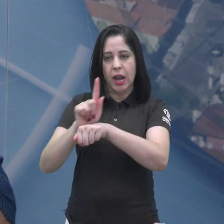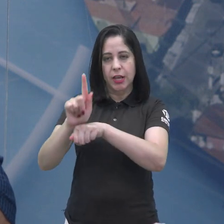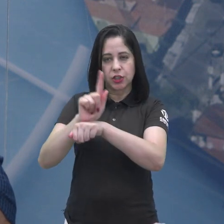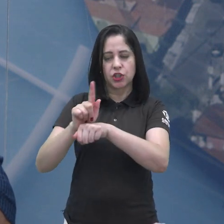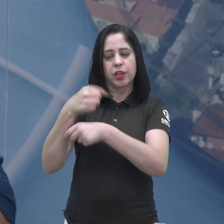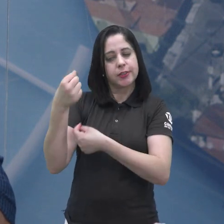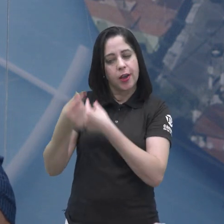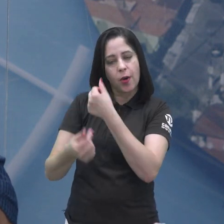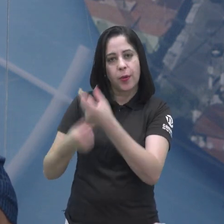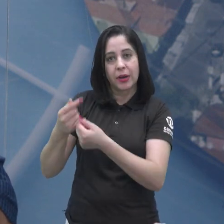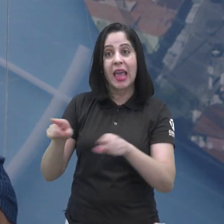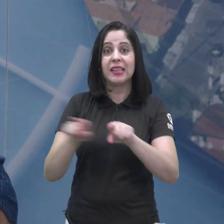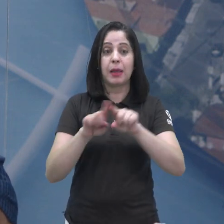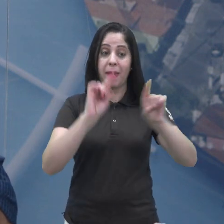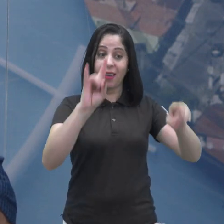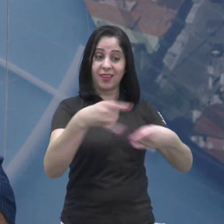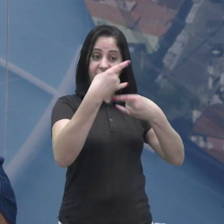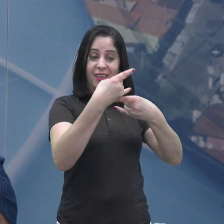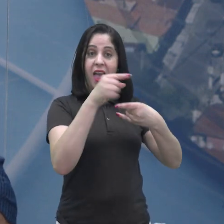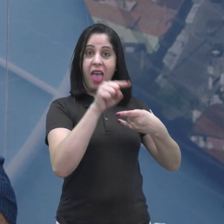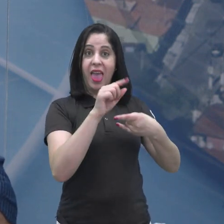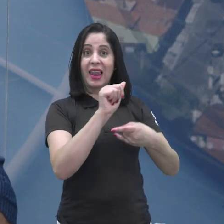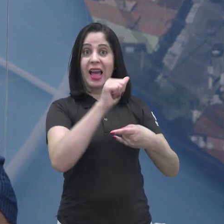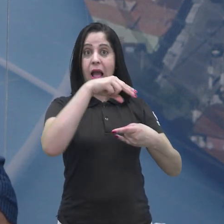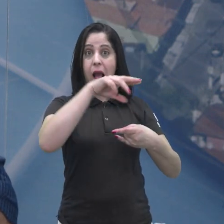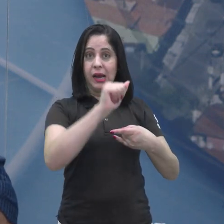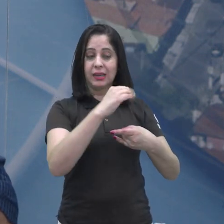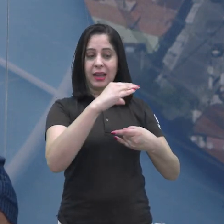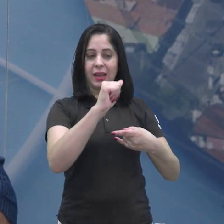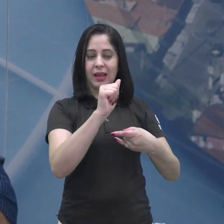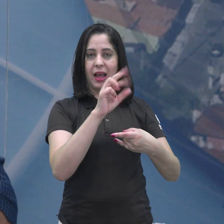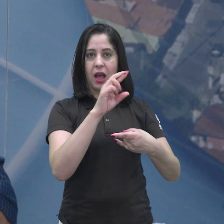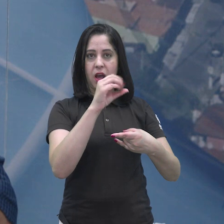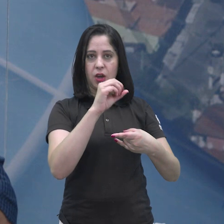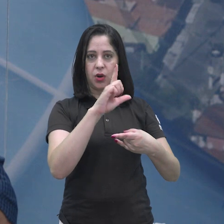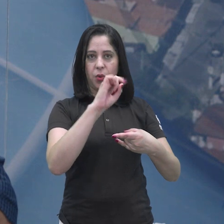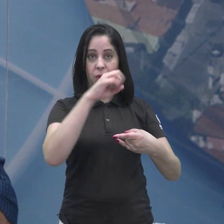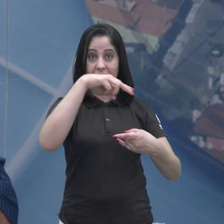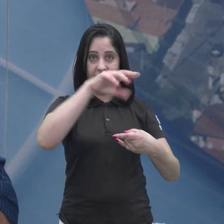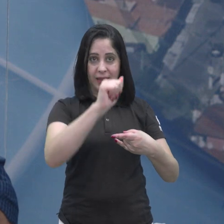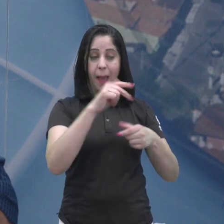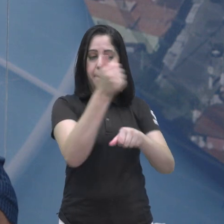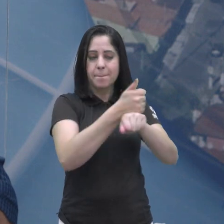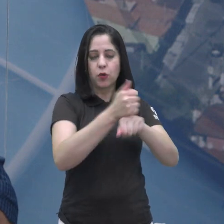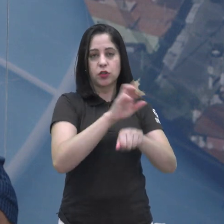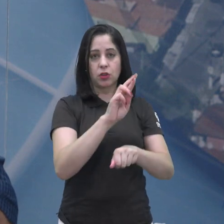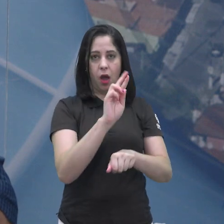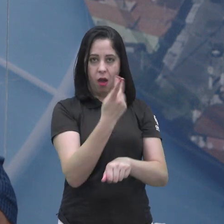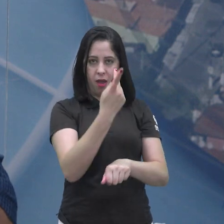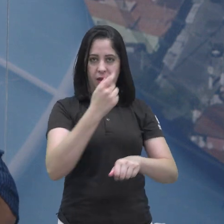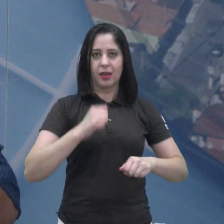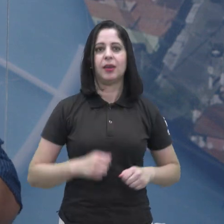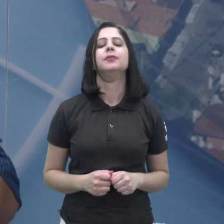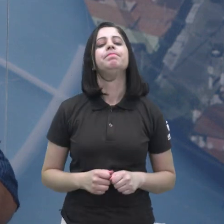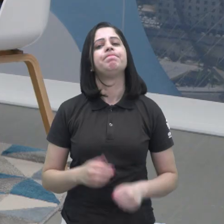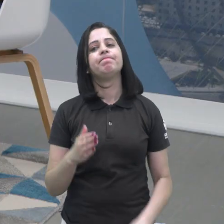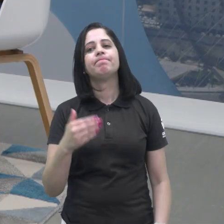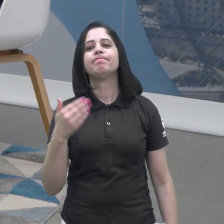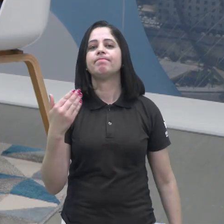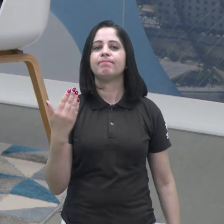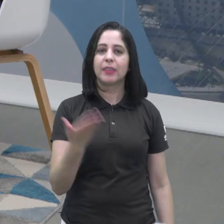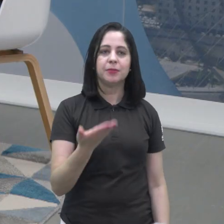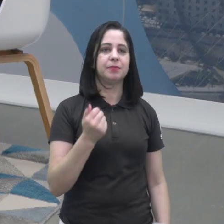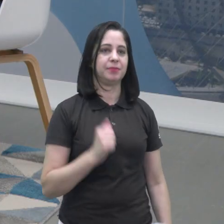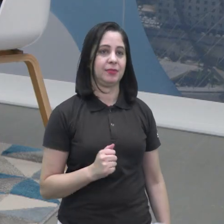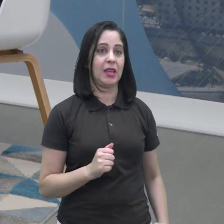Gestão e Negócios, e de forma remota, Ana Carolina Guerra, especialista em recursos humanos. Olha,